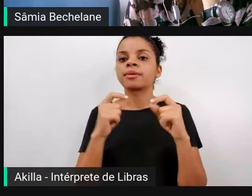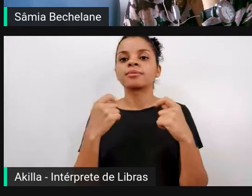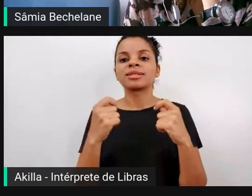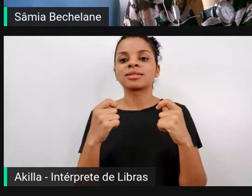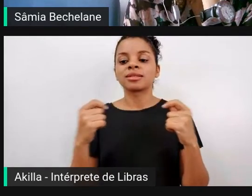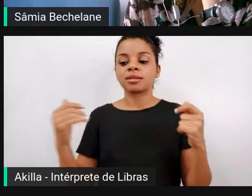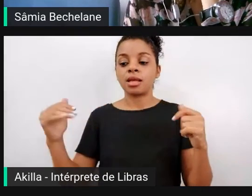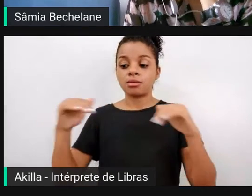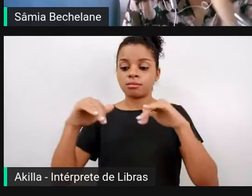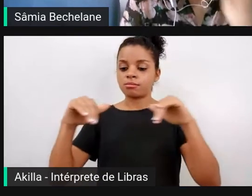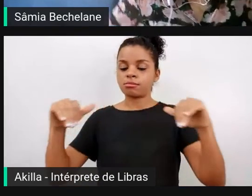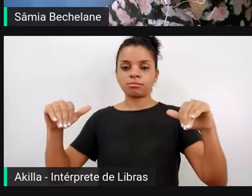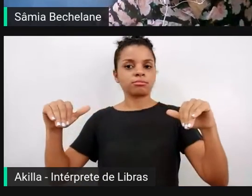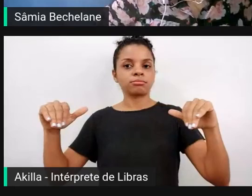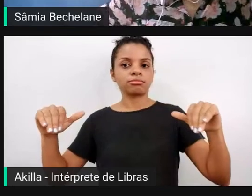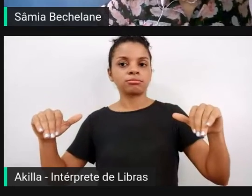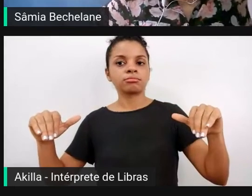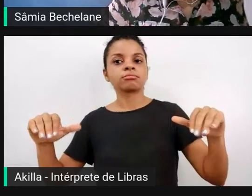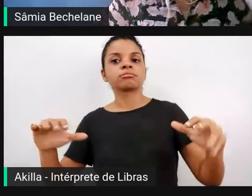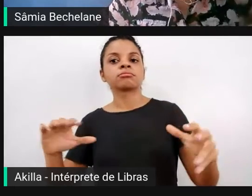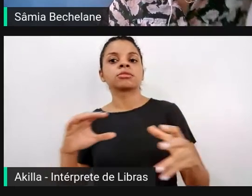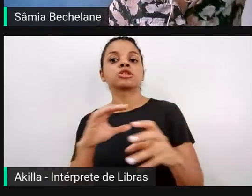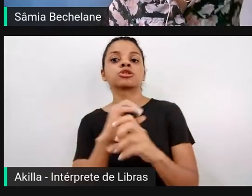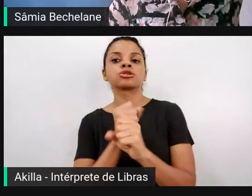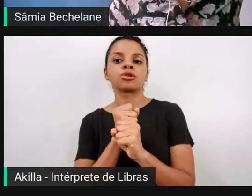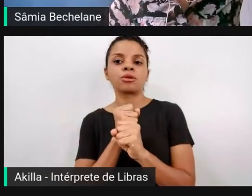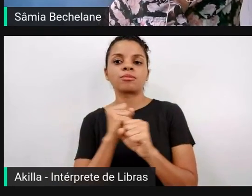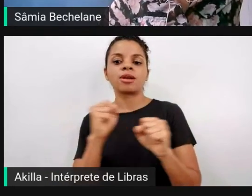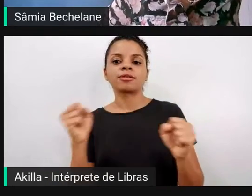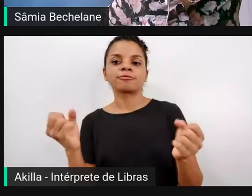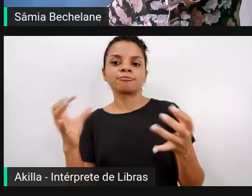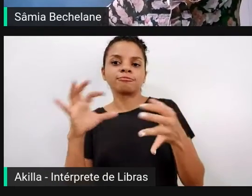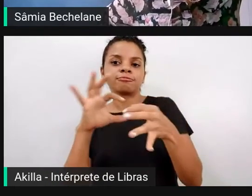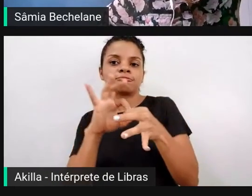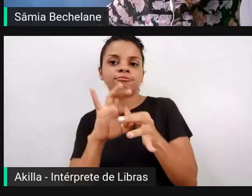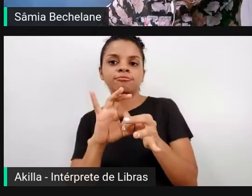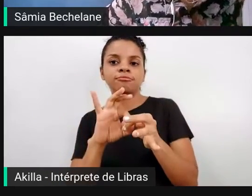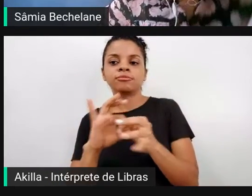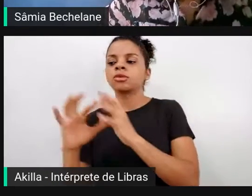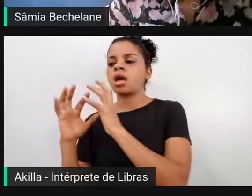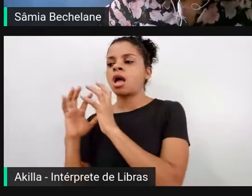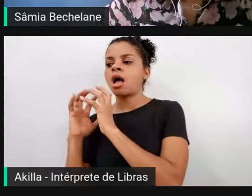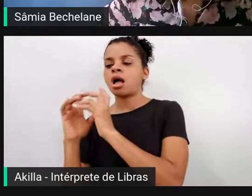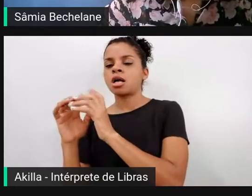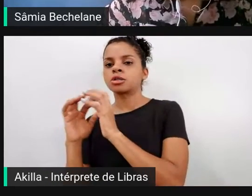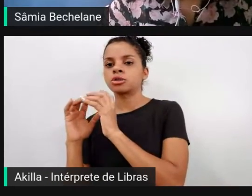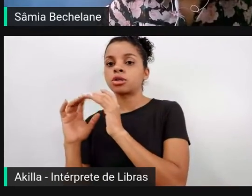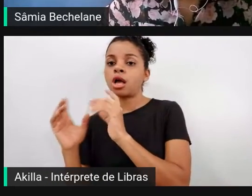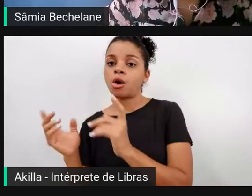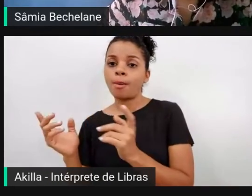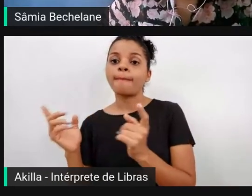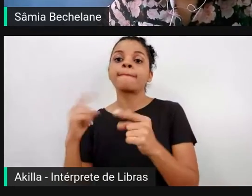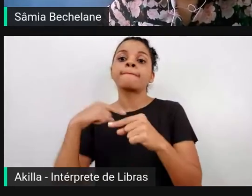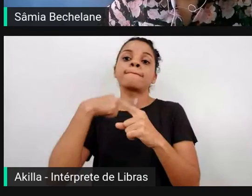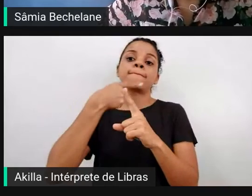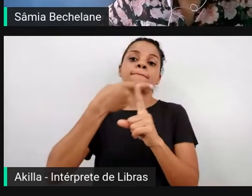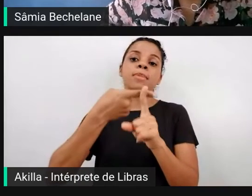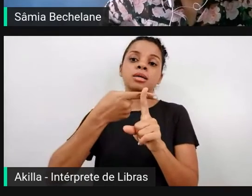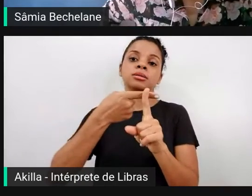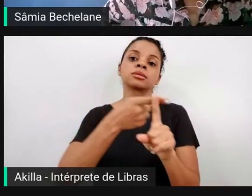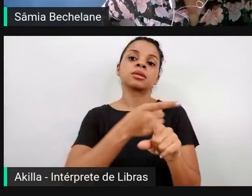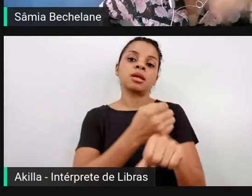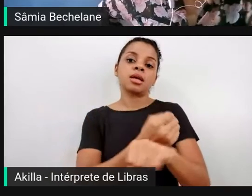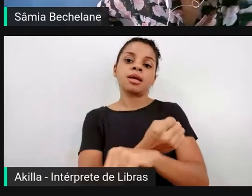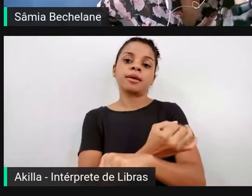Você mantivesse a parte racional e você integrasse a parte emotiva, vamos dizer assim, que seria mais ligada ao cotidiano